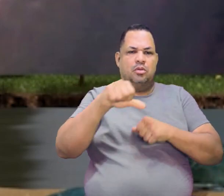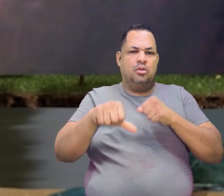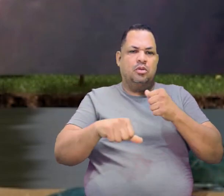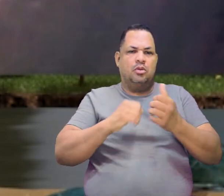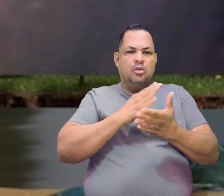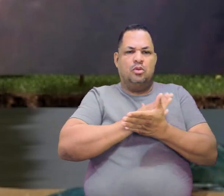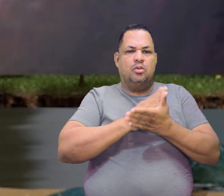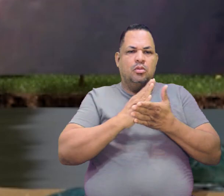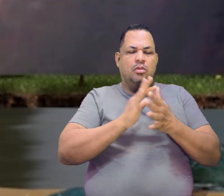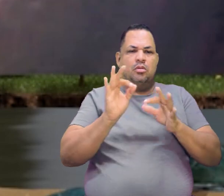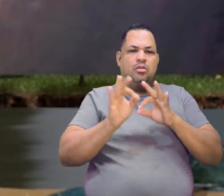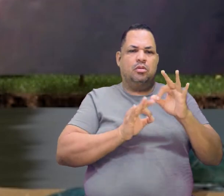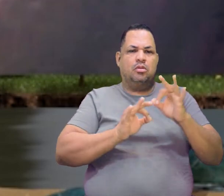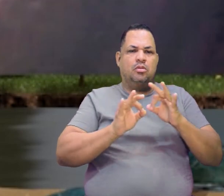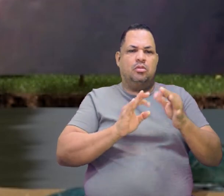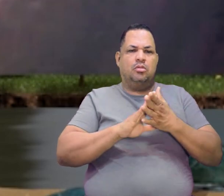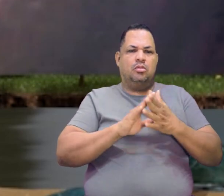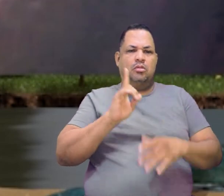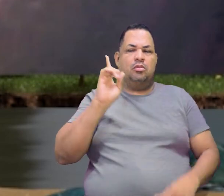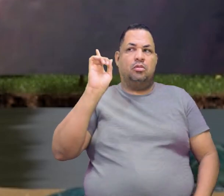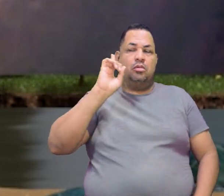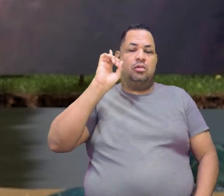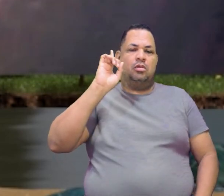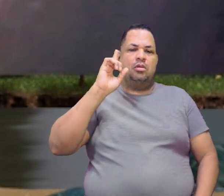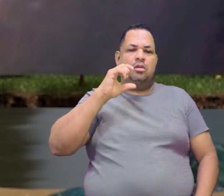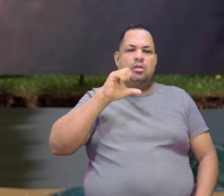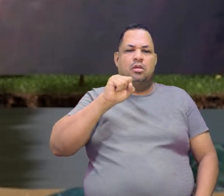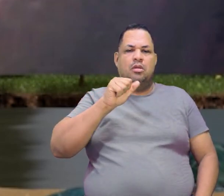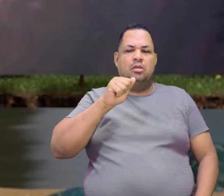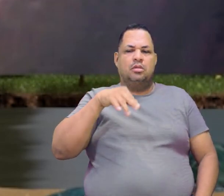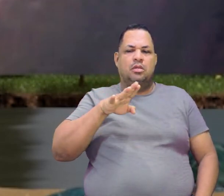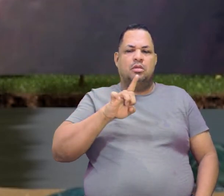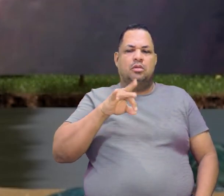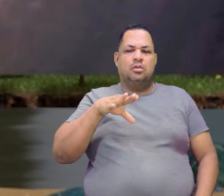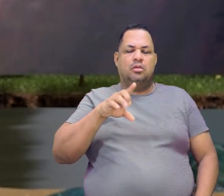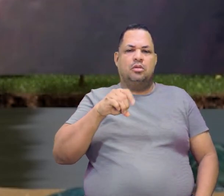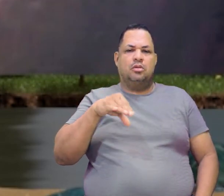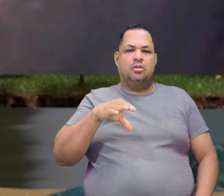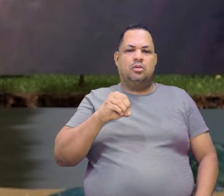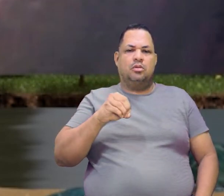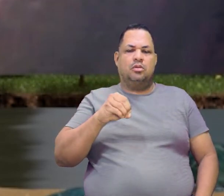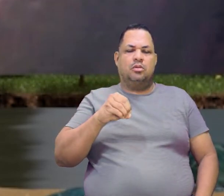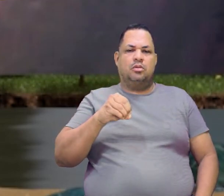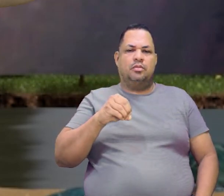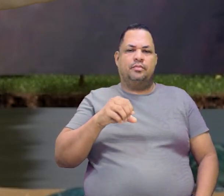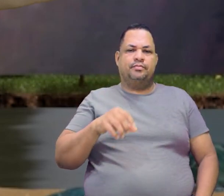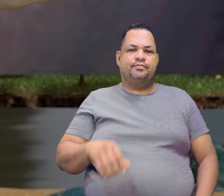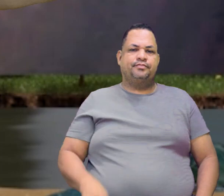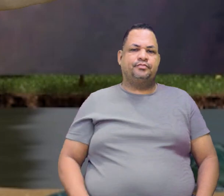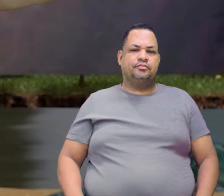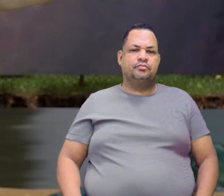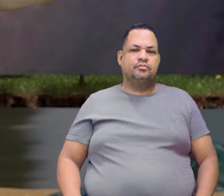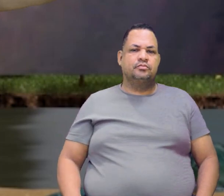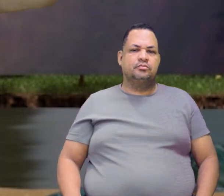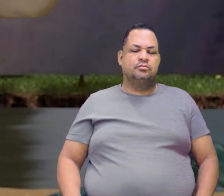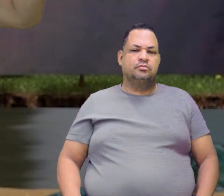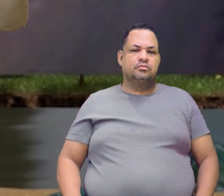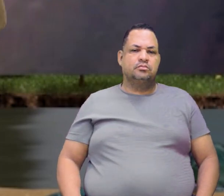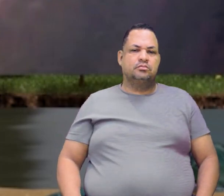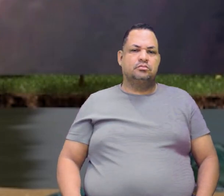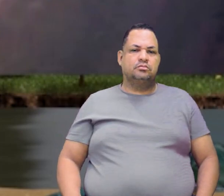o início da construção, que seria lá em Santo Antônio, para cima. A May Jekyll e o Randolph